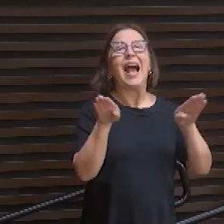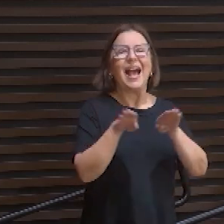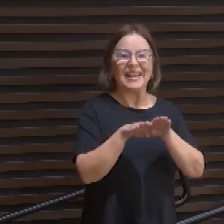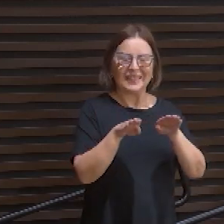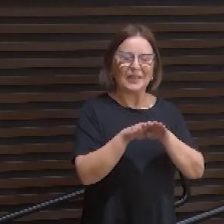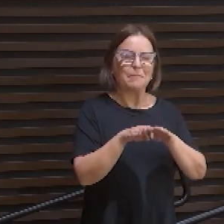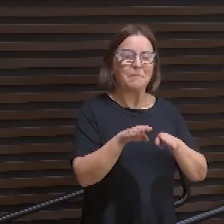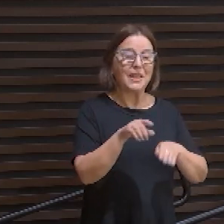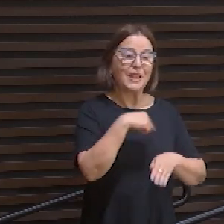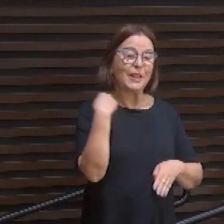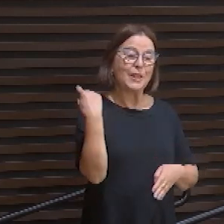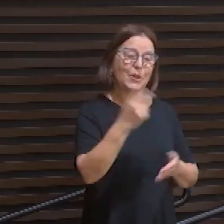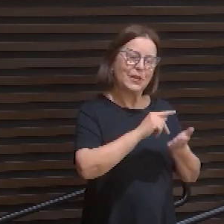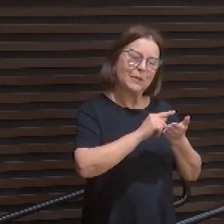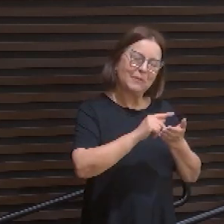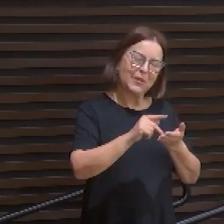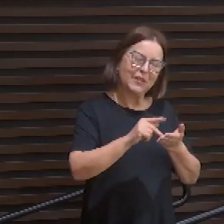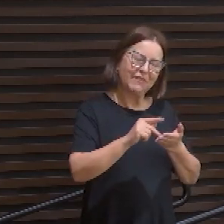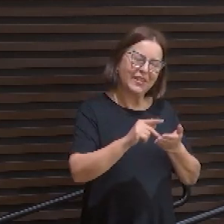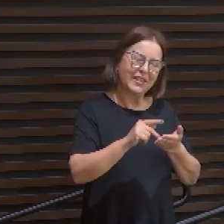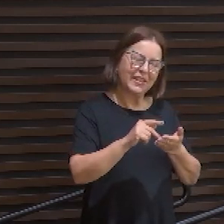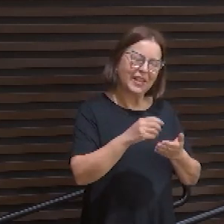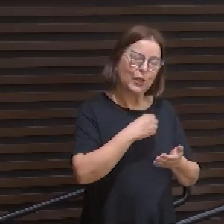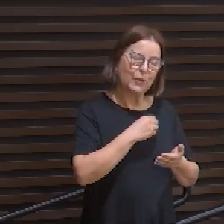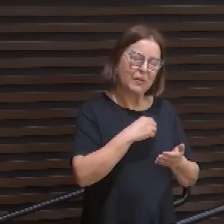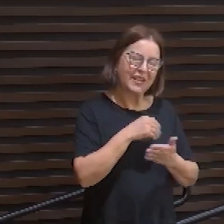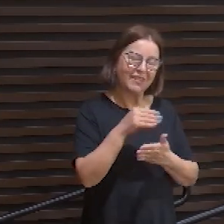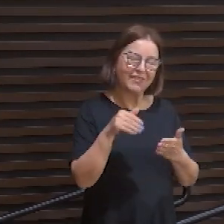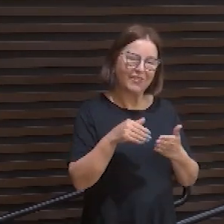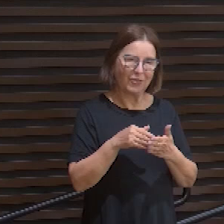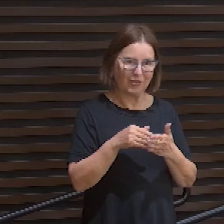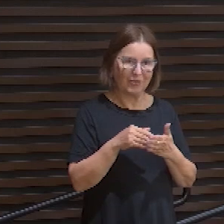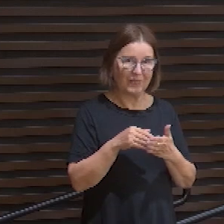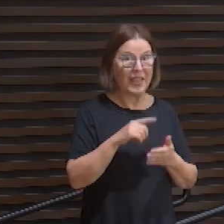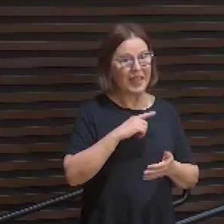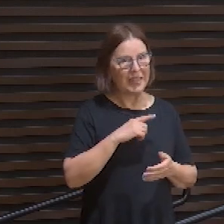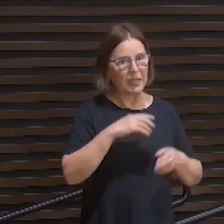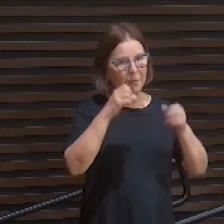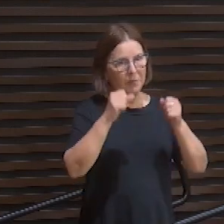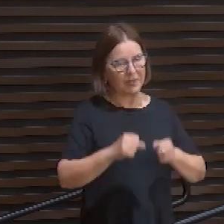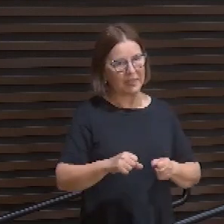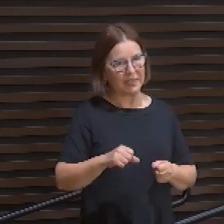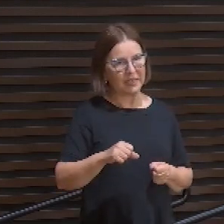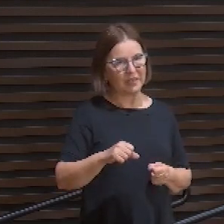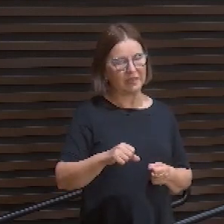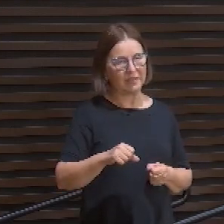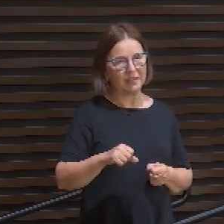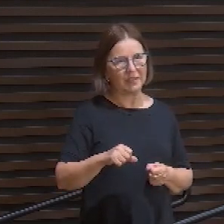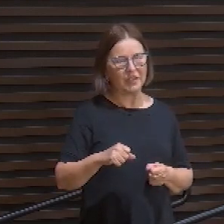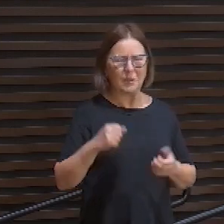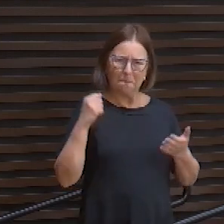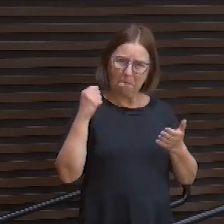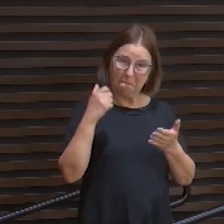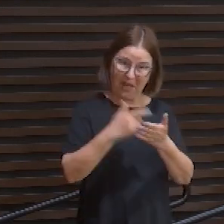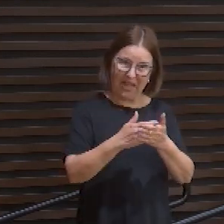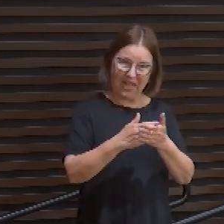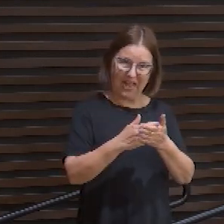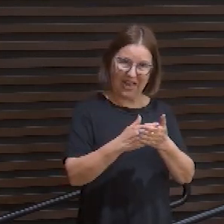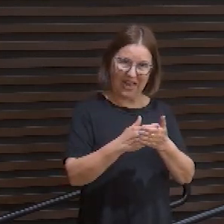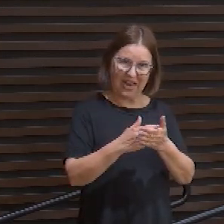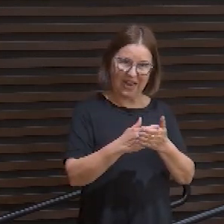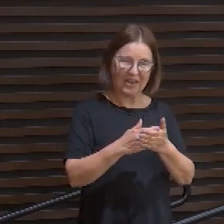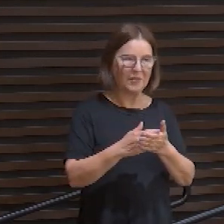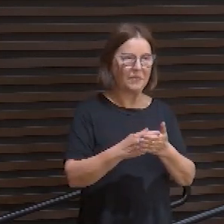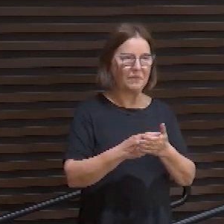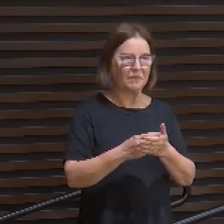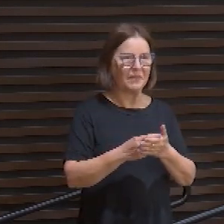do pecado todo. Ele tem não só o poder de pagar e apagar,